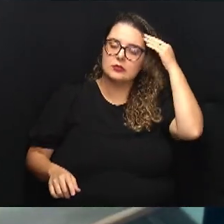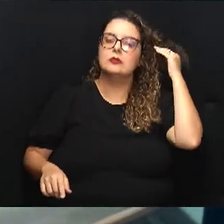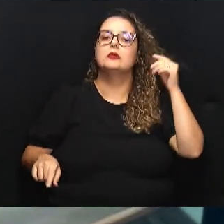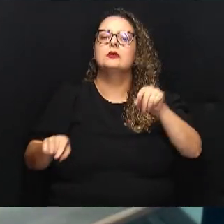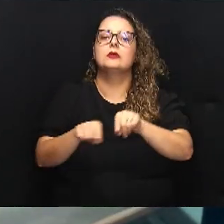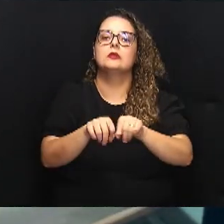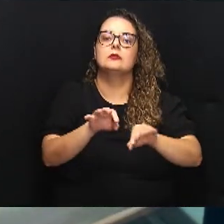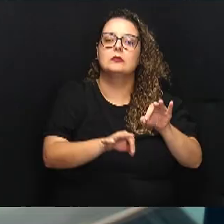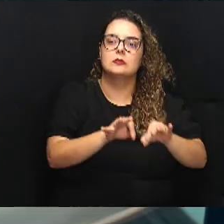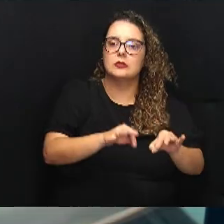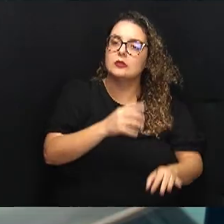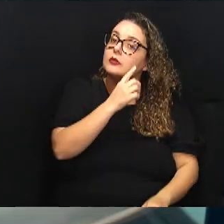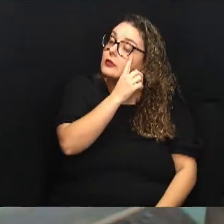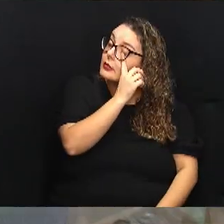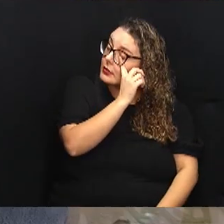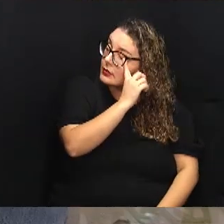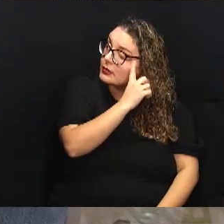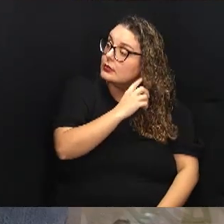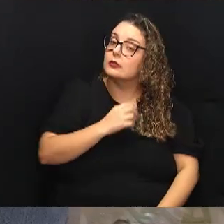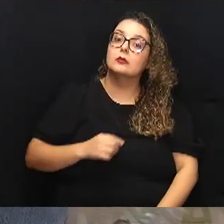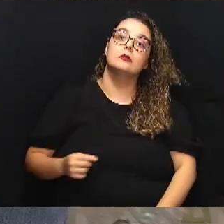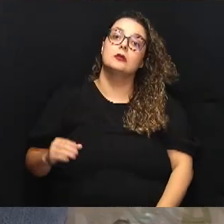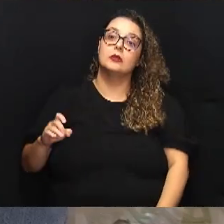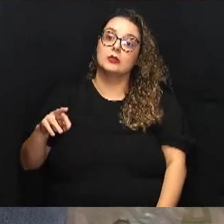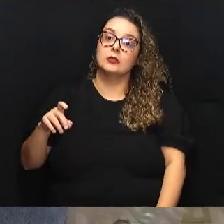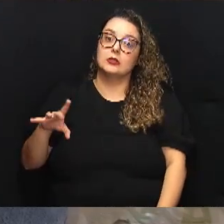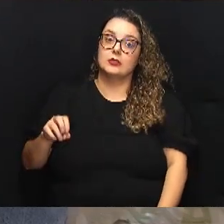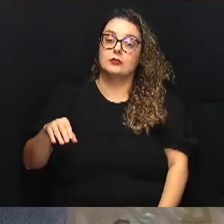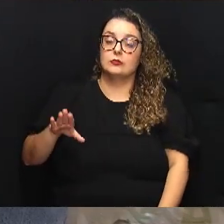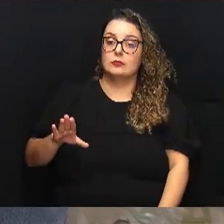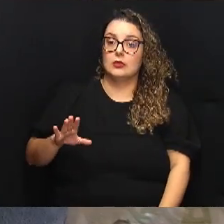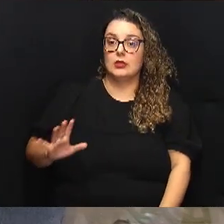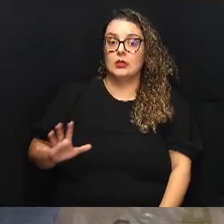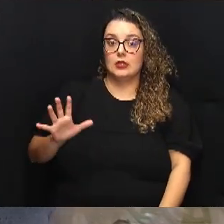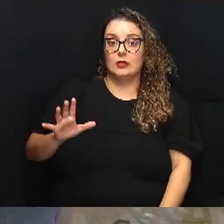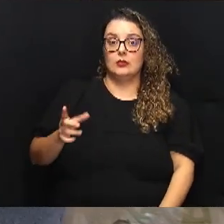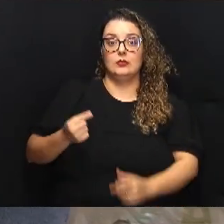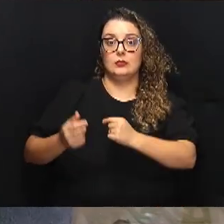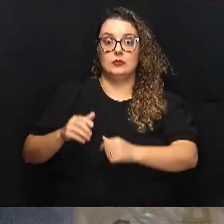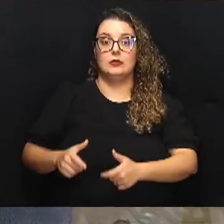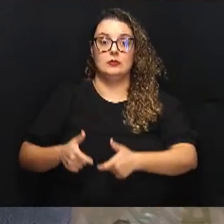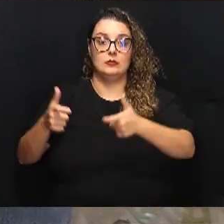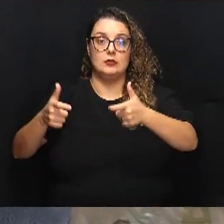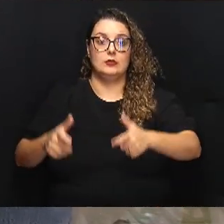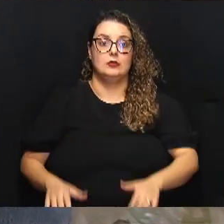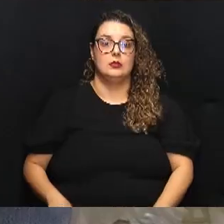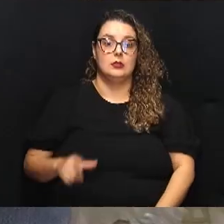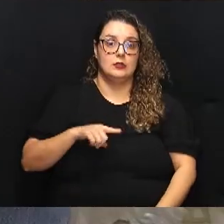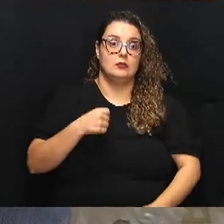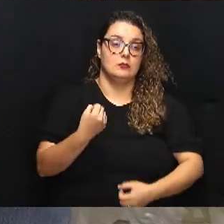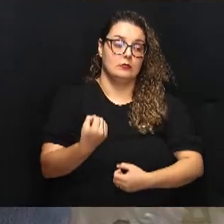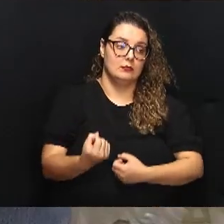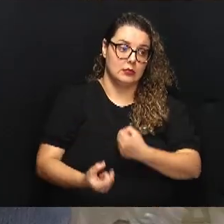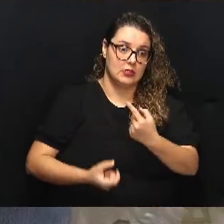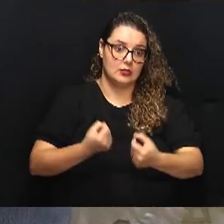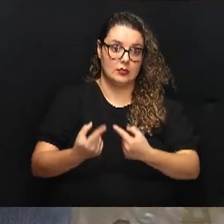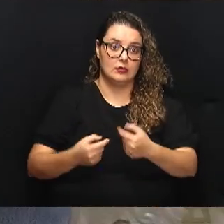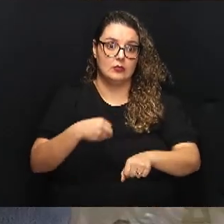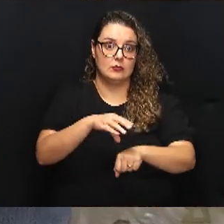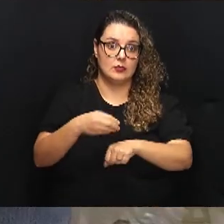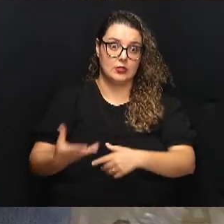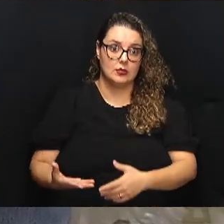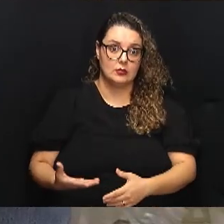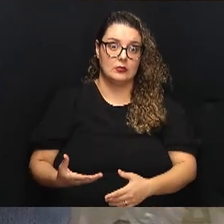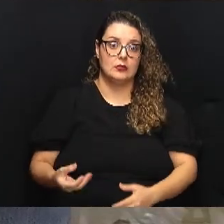jurídica. E crédito ficando mais caro, os preços sobem. Tem mais alguma dica para o pessoal que está em casa dessa questão, dessas